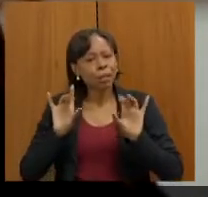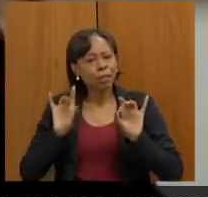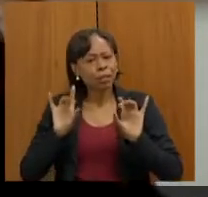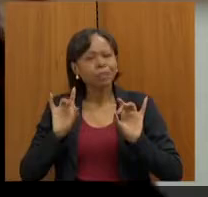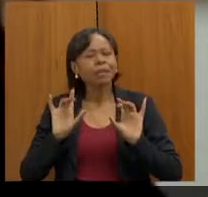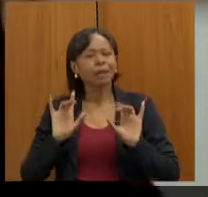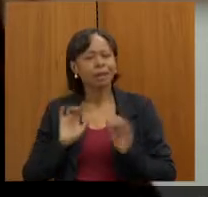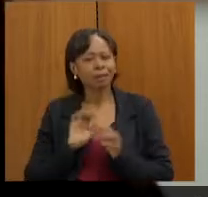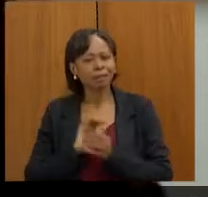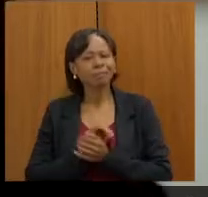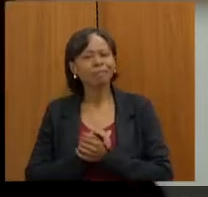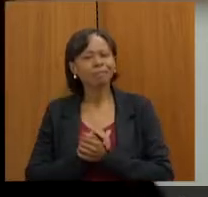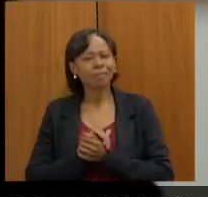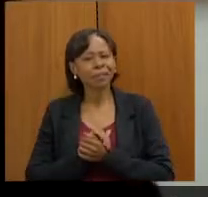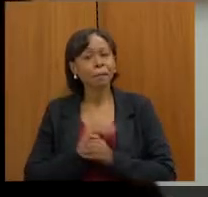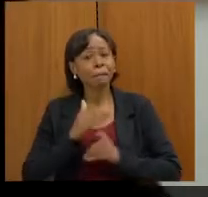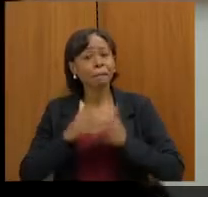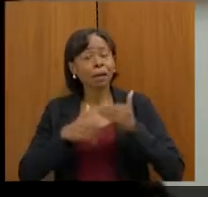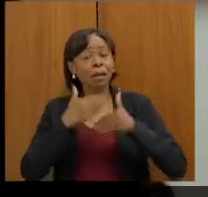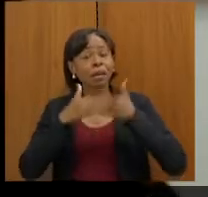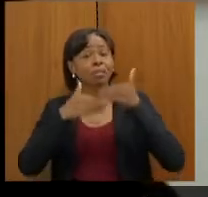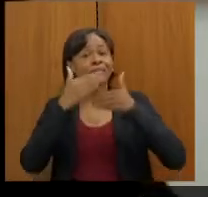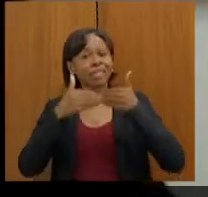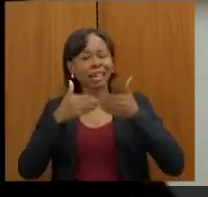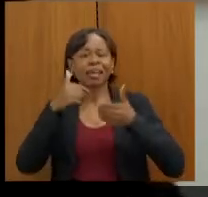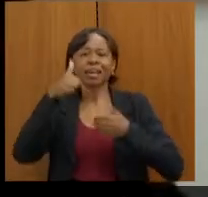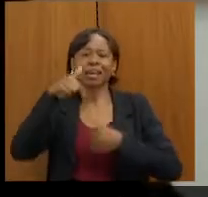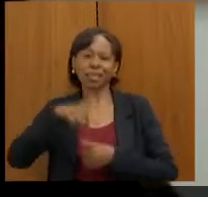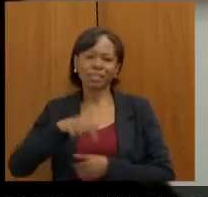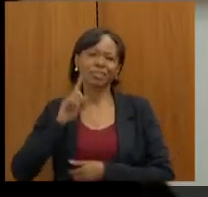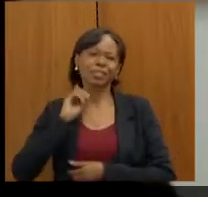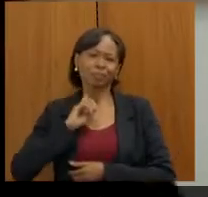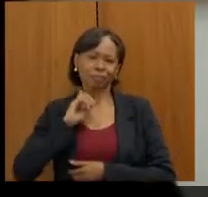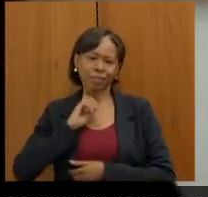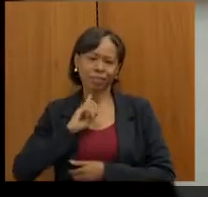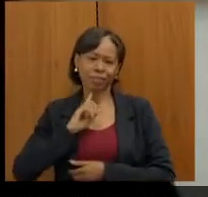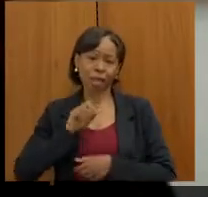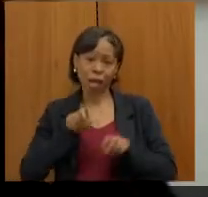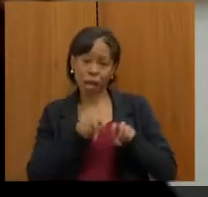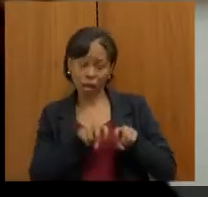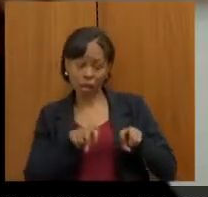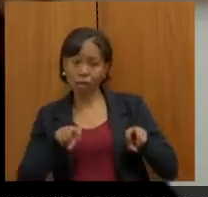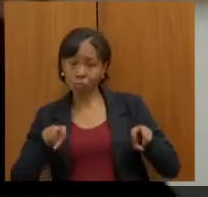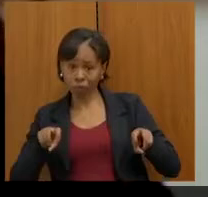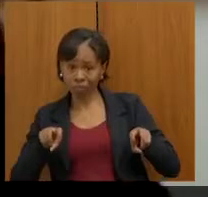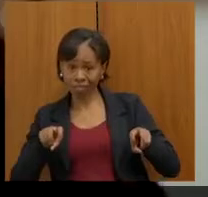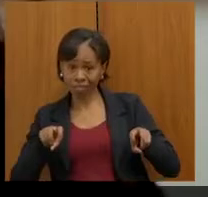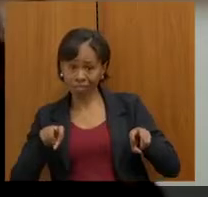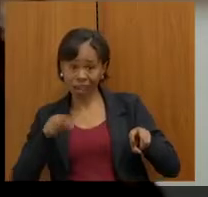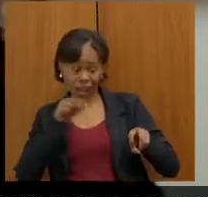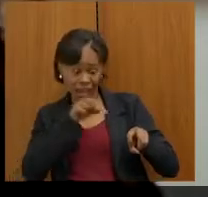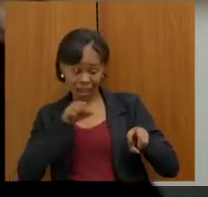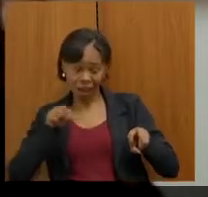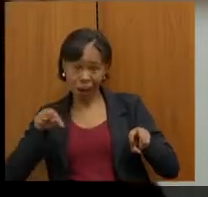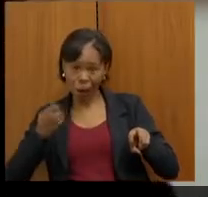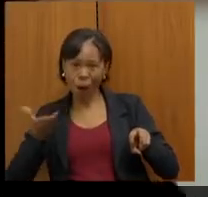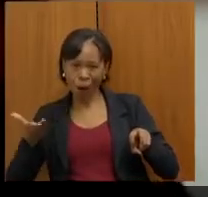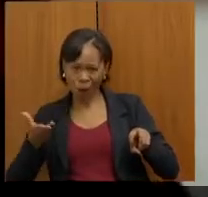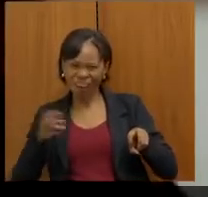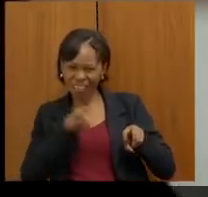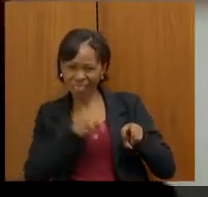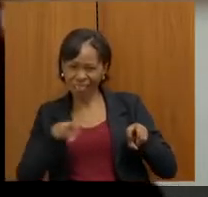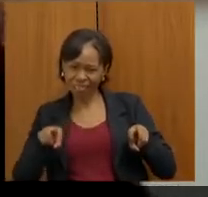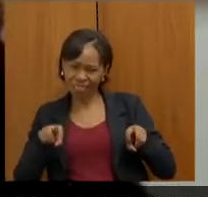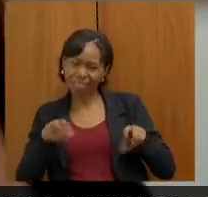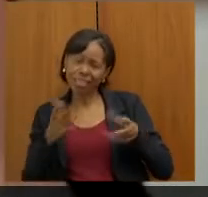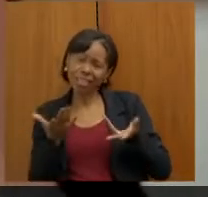propício para avançarmos do nosso Estado é essa mesa né a mesa hoje pomada aí É uma